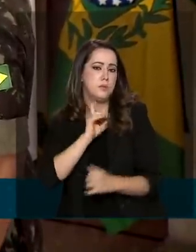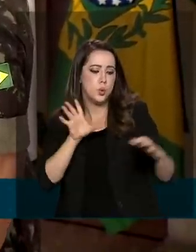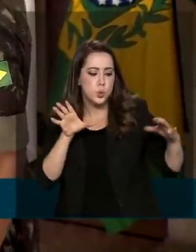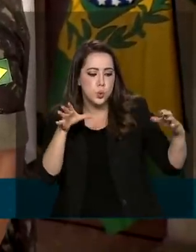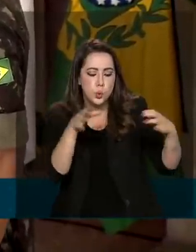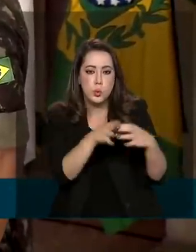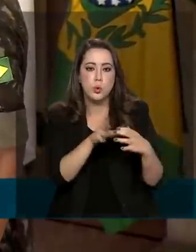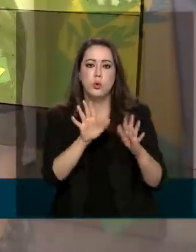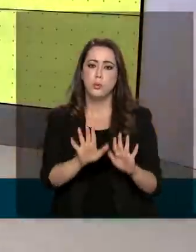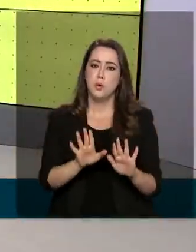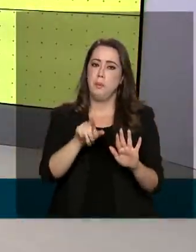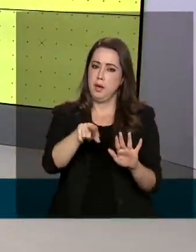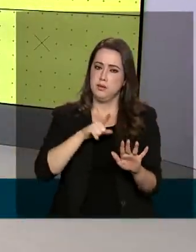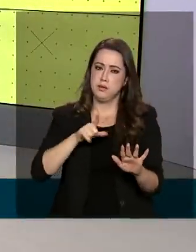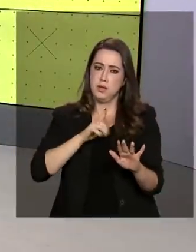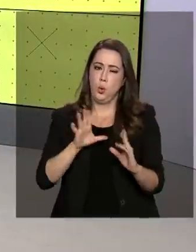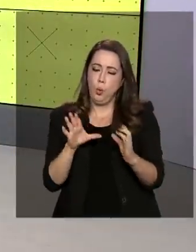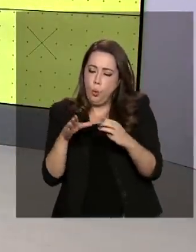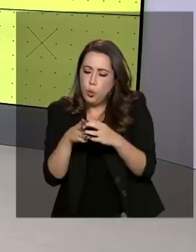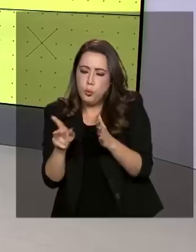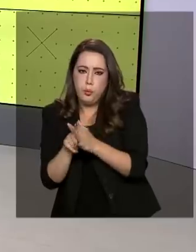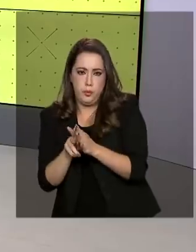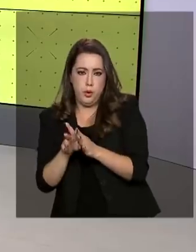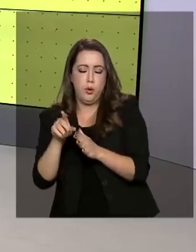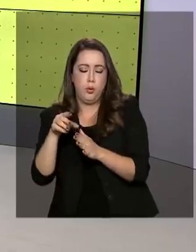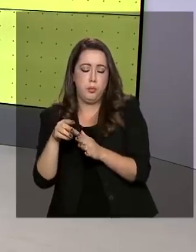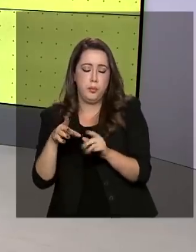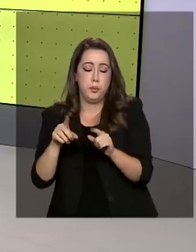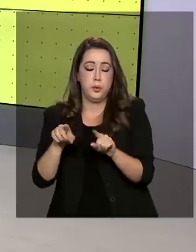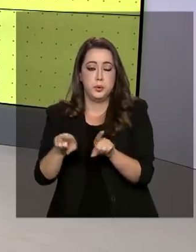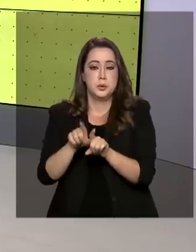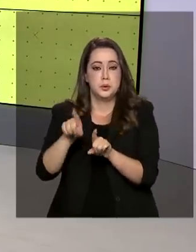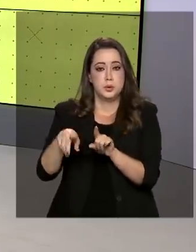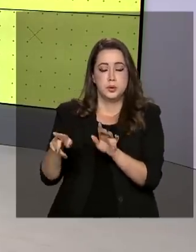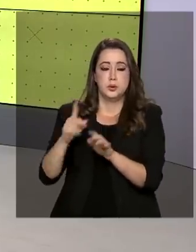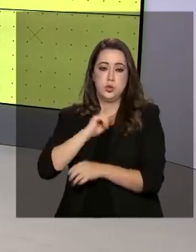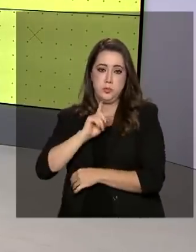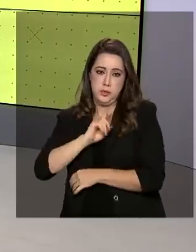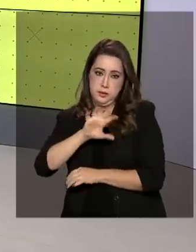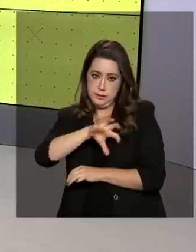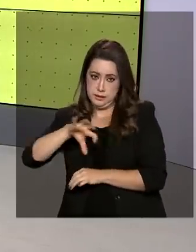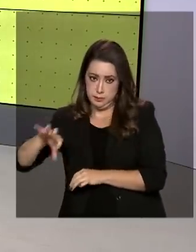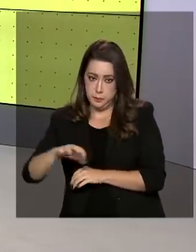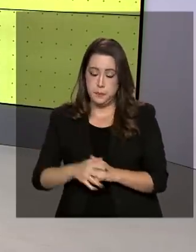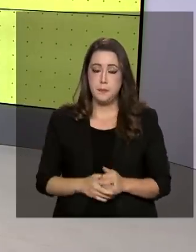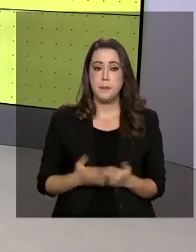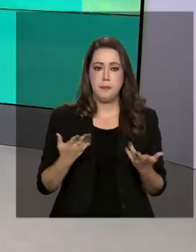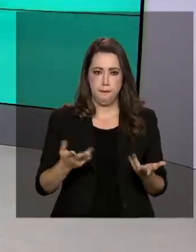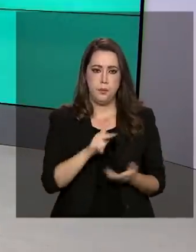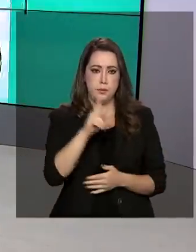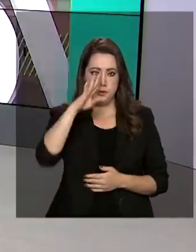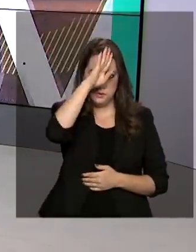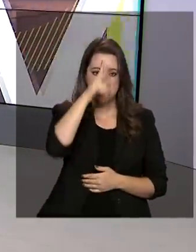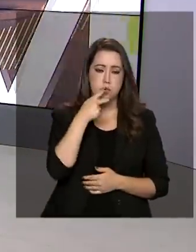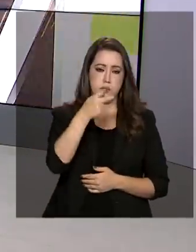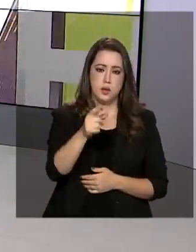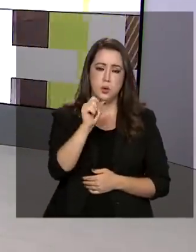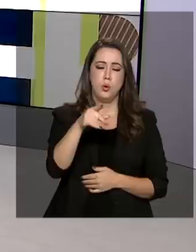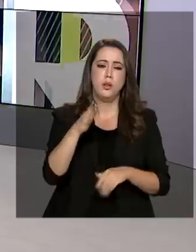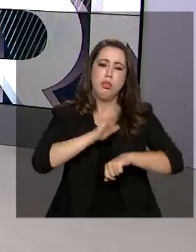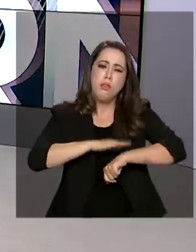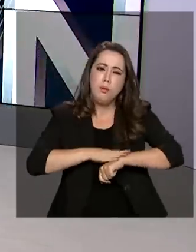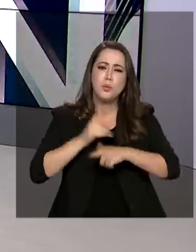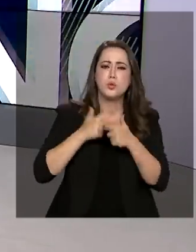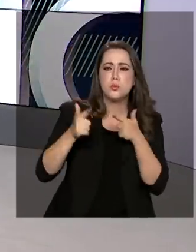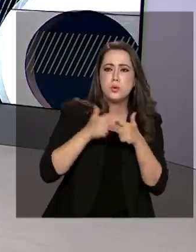exceto municípios do Triângulo Mineiro. Na cerimônia, o presidente Jair Bolsonaro lembrou que, em tempos de crise, o país conta com